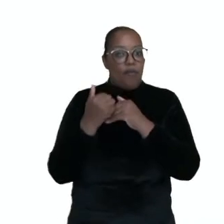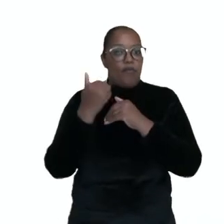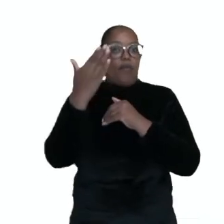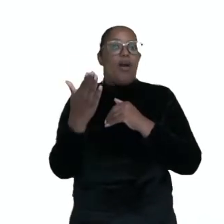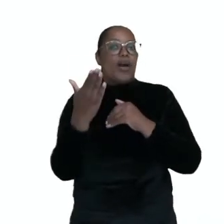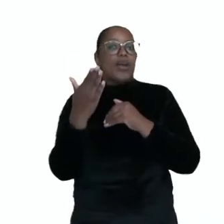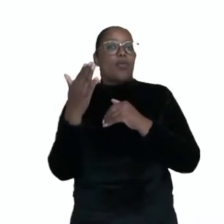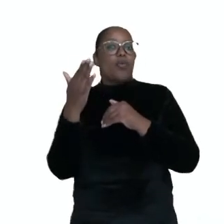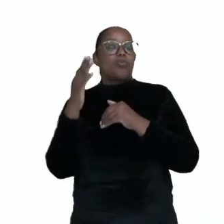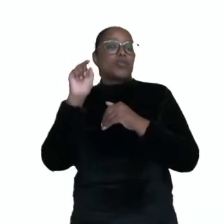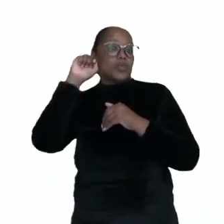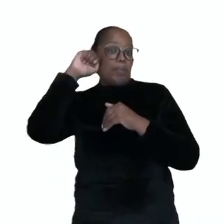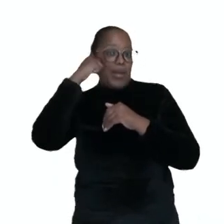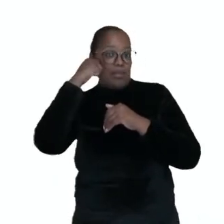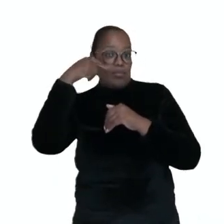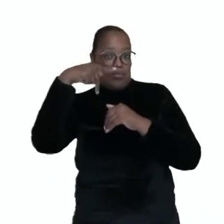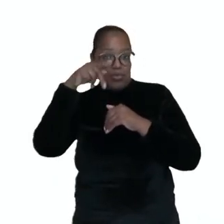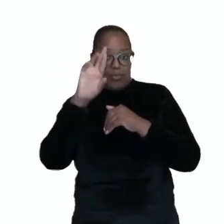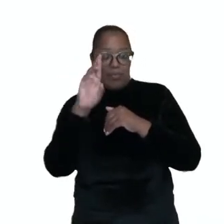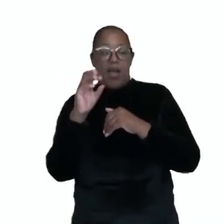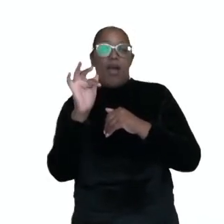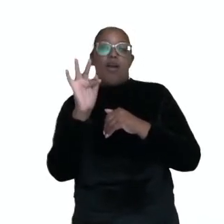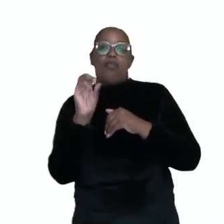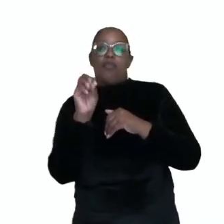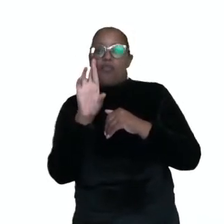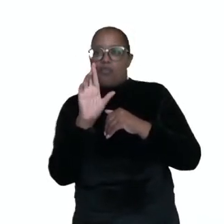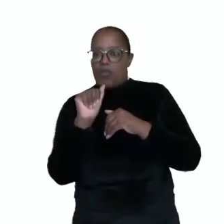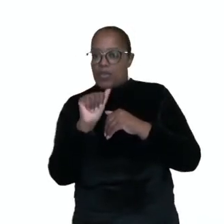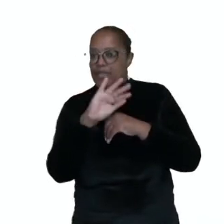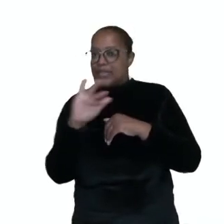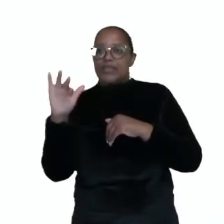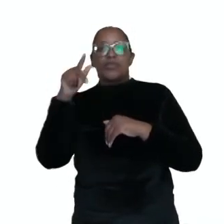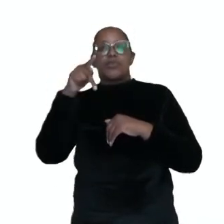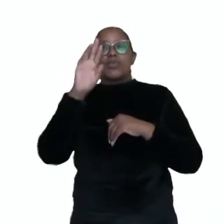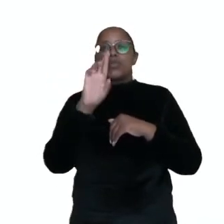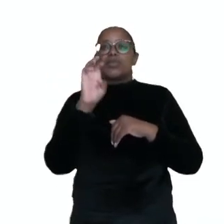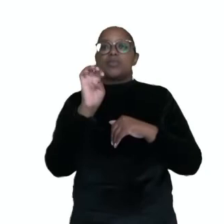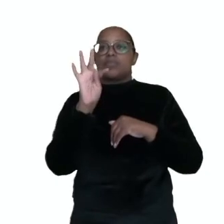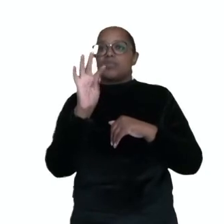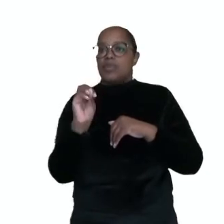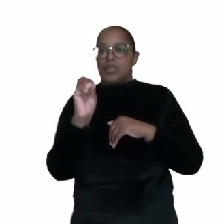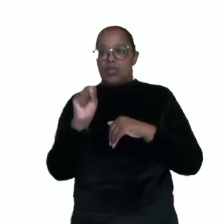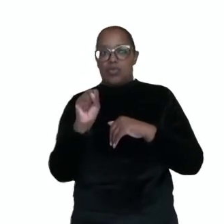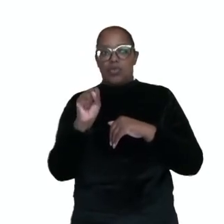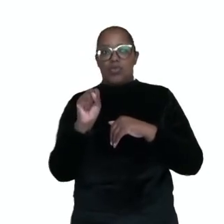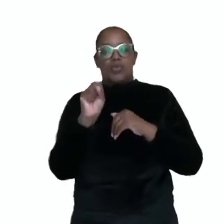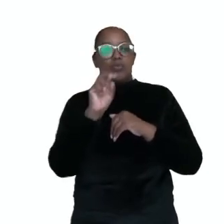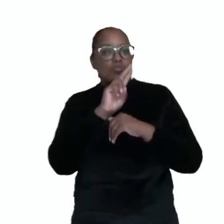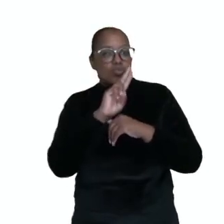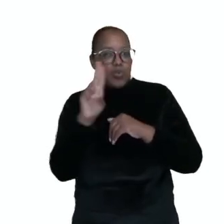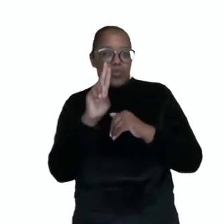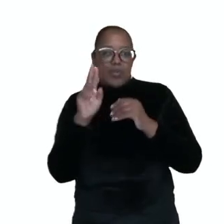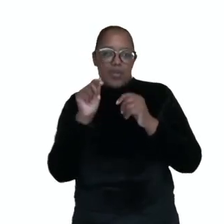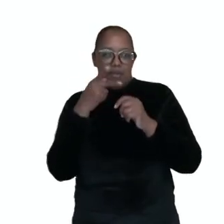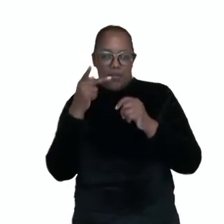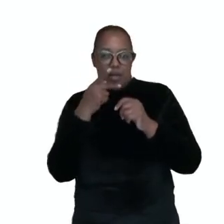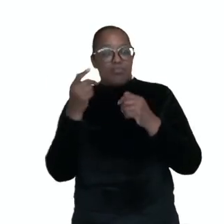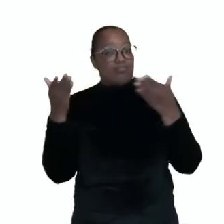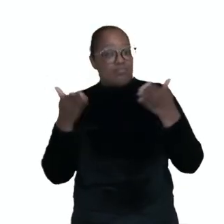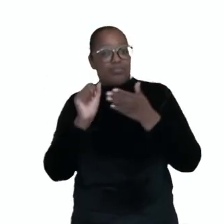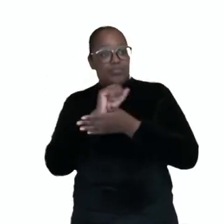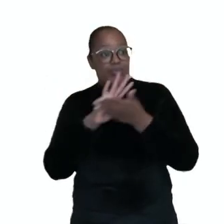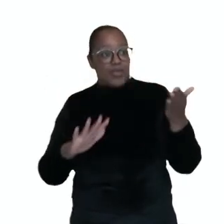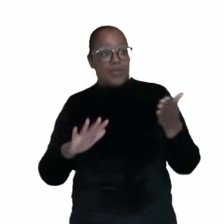assim, é a capacidade da pessoa não se reconhecer mais como um indivíduo que pensa. Uma atividade aqui pra gente.